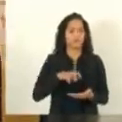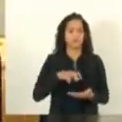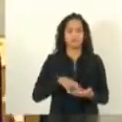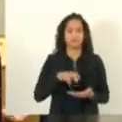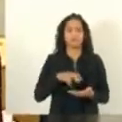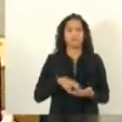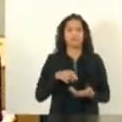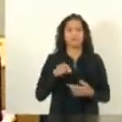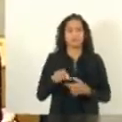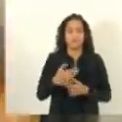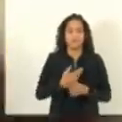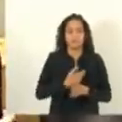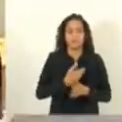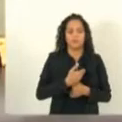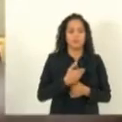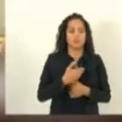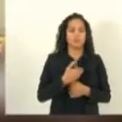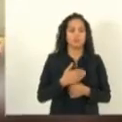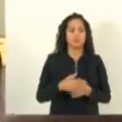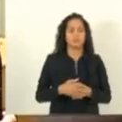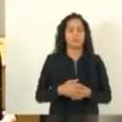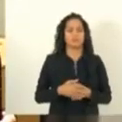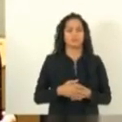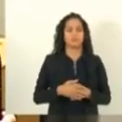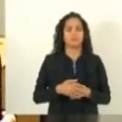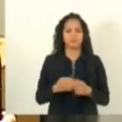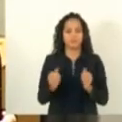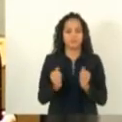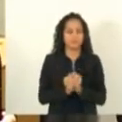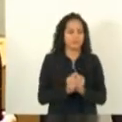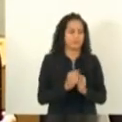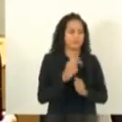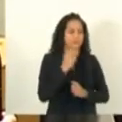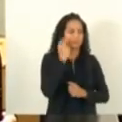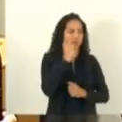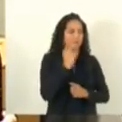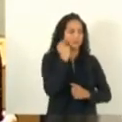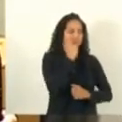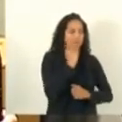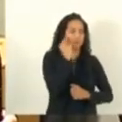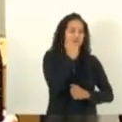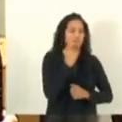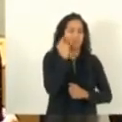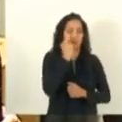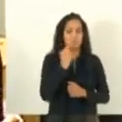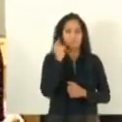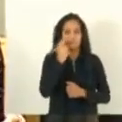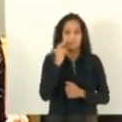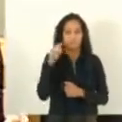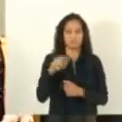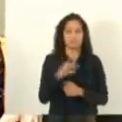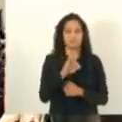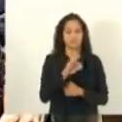que é um grande amigo, junto com os vereadores Dudu, Ita,